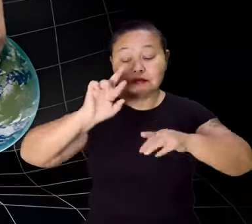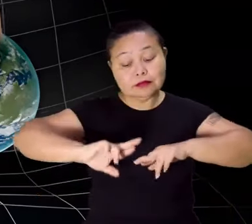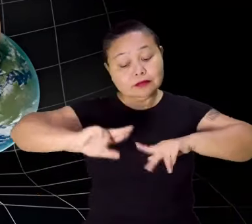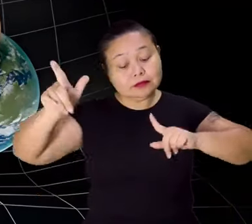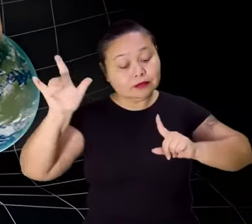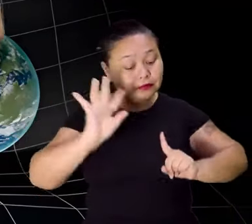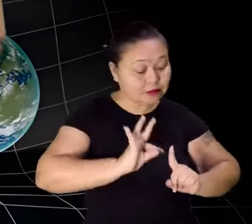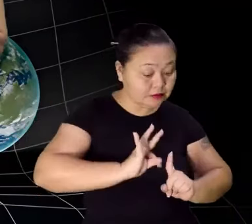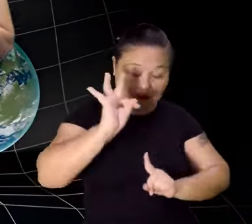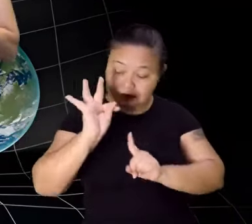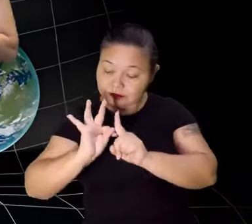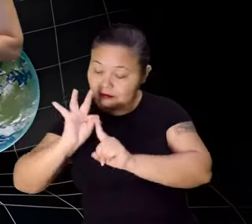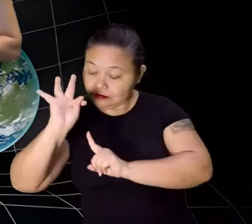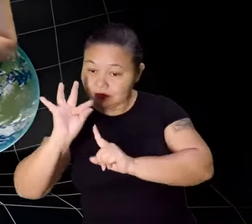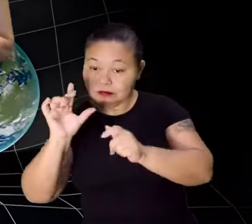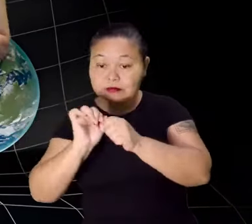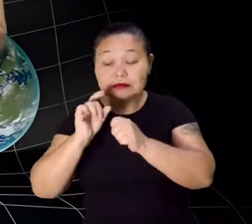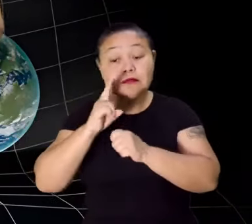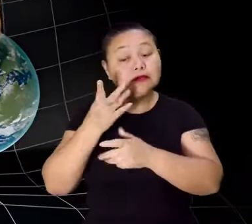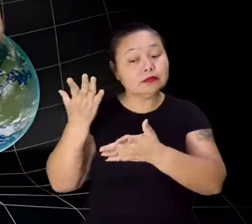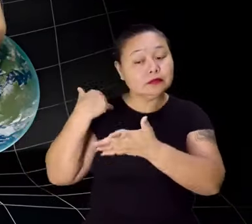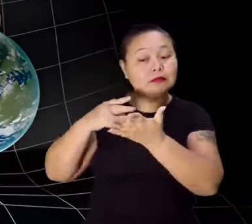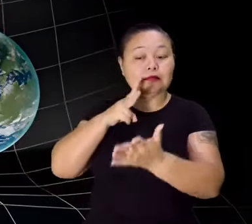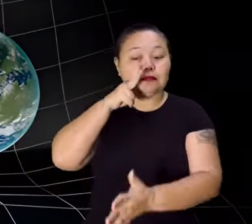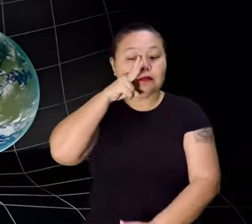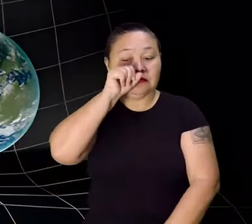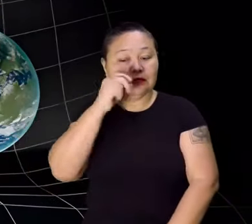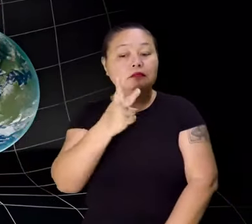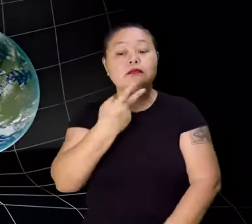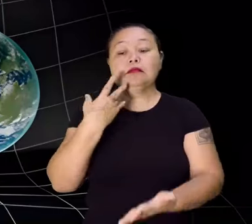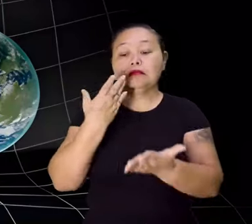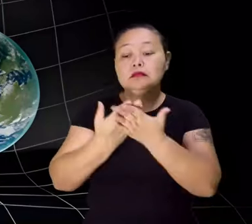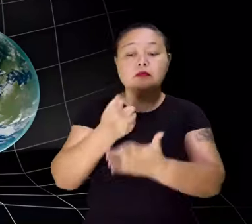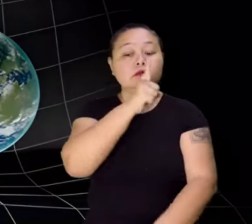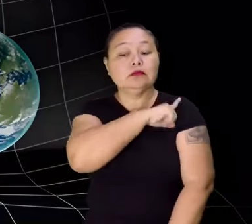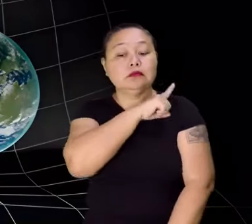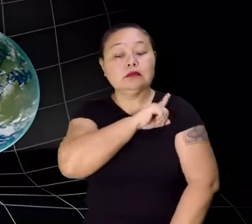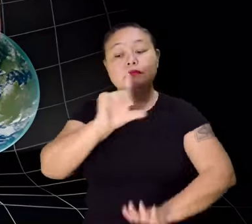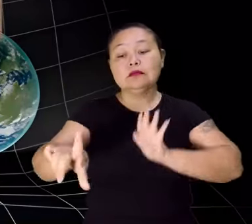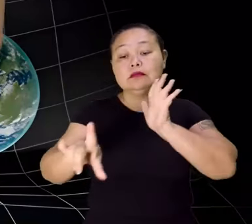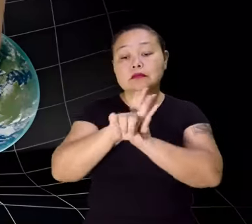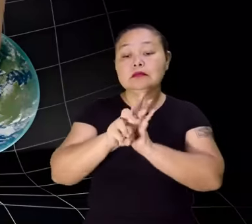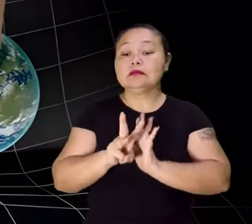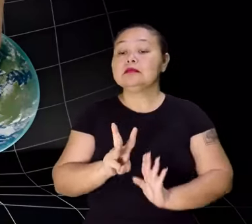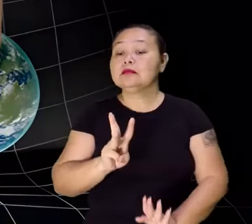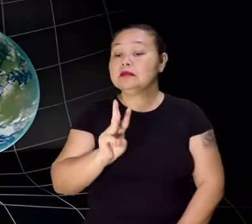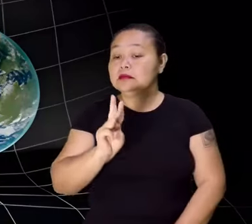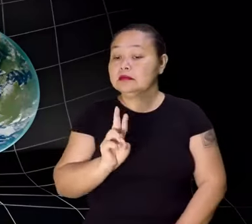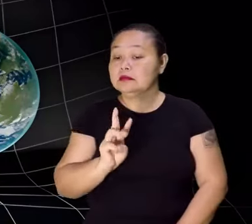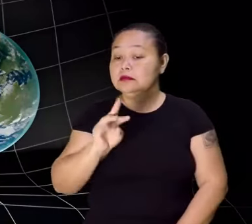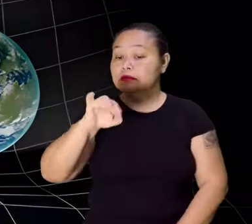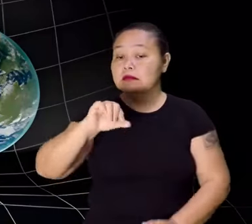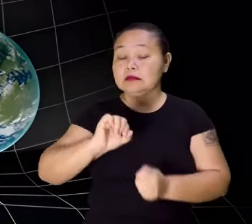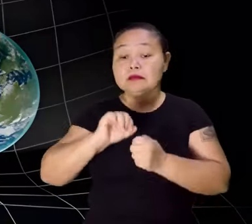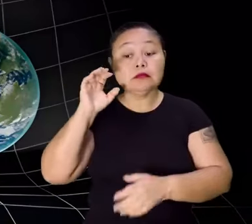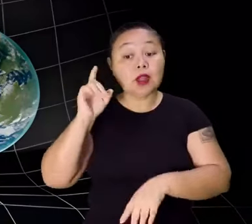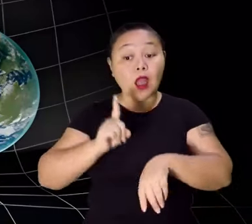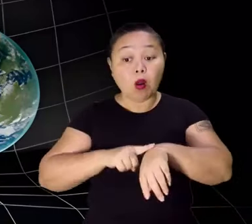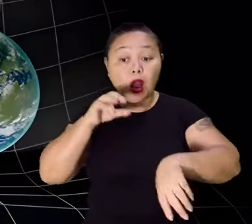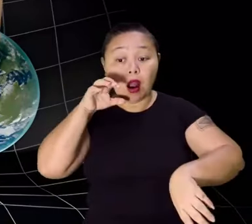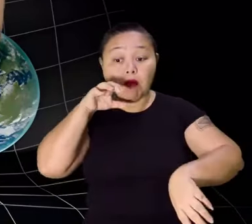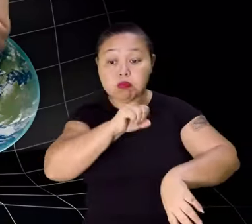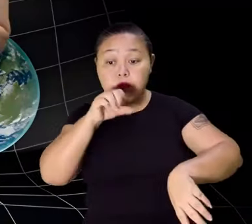temperatura entre eles? Força a gente viu lá no primeiro ano, força lá na segunda lei de Newton, é isso? Dei uma dica que tensão... E aceleração. vai